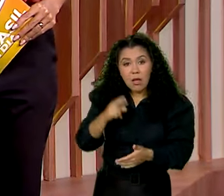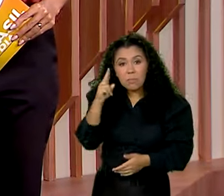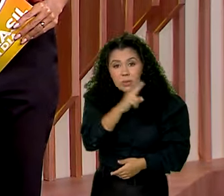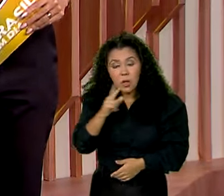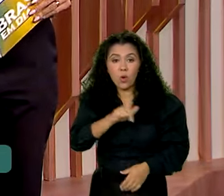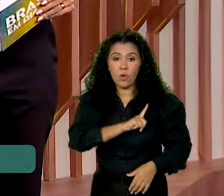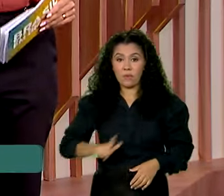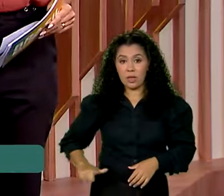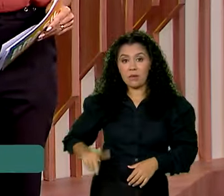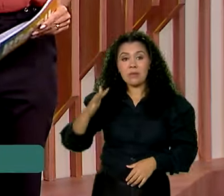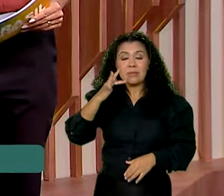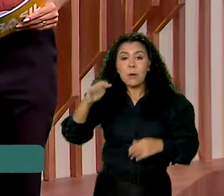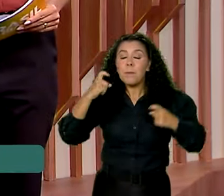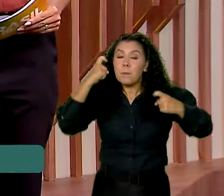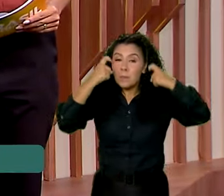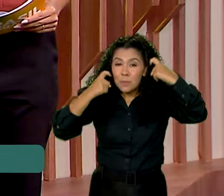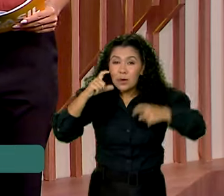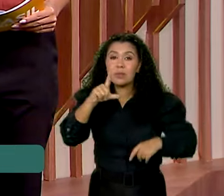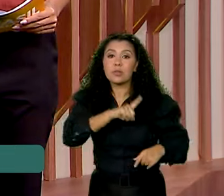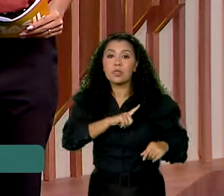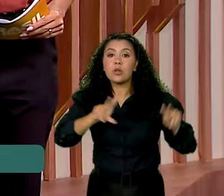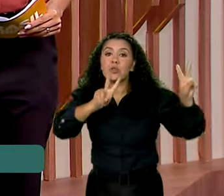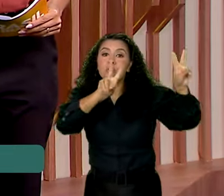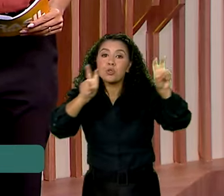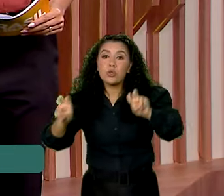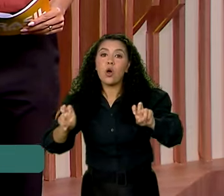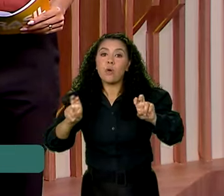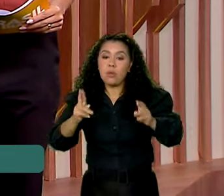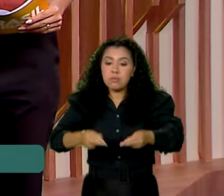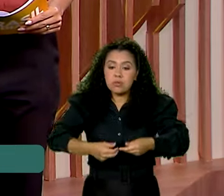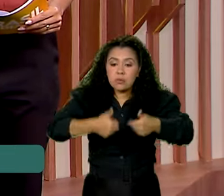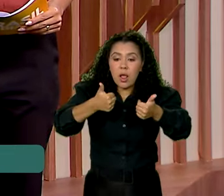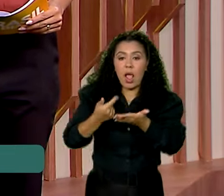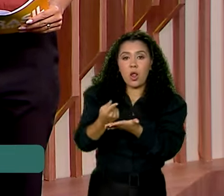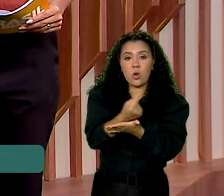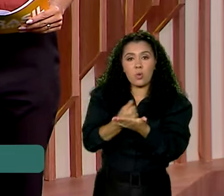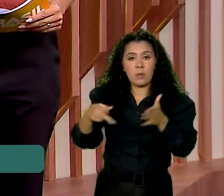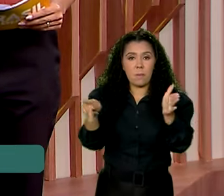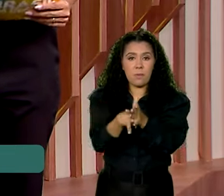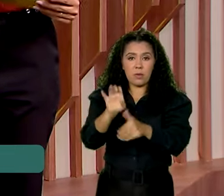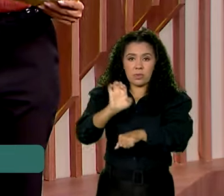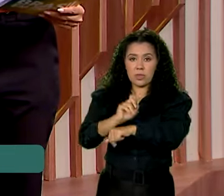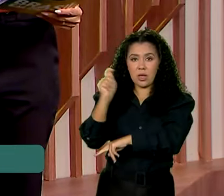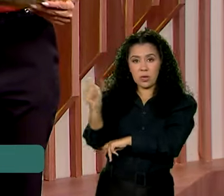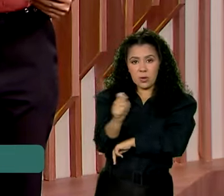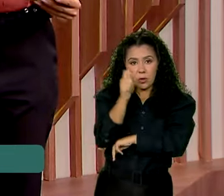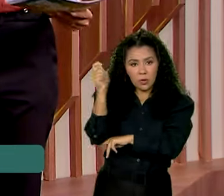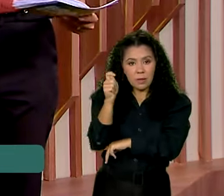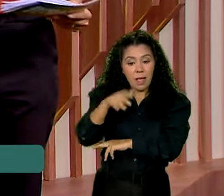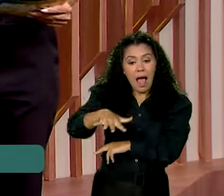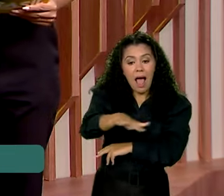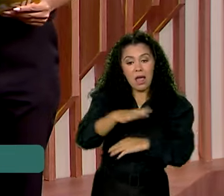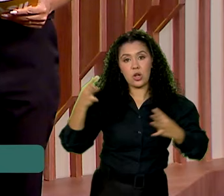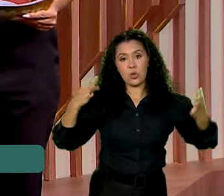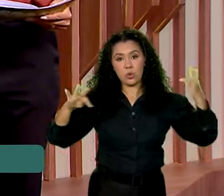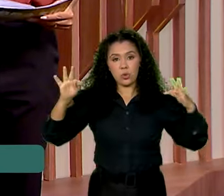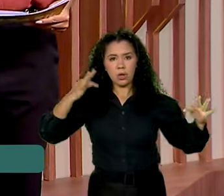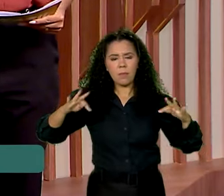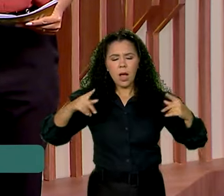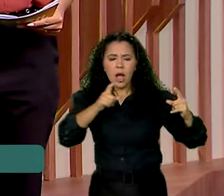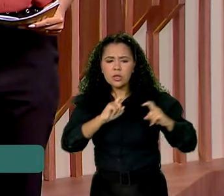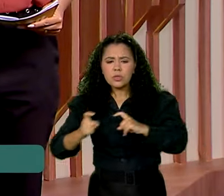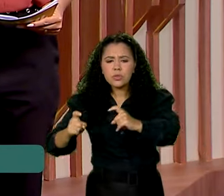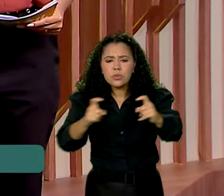governo federal está preocupado em retomar a economia no estado por meio do turismo. Para discutir estratégias e ações